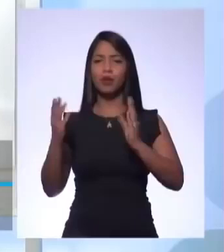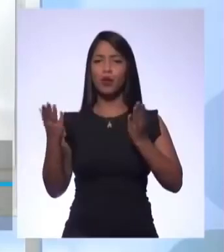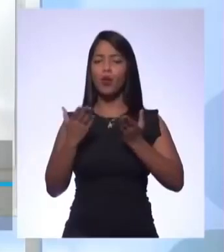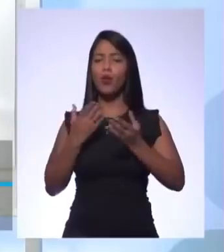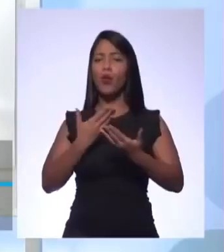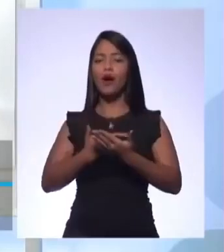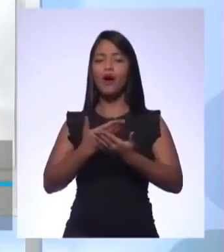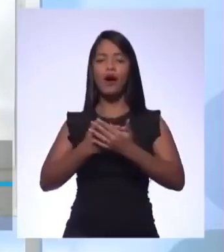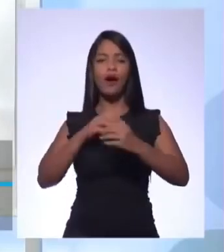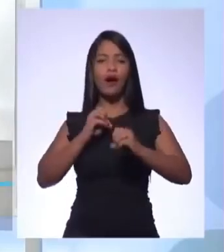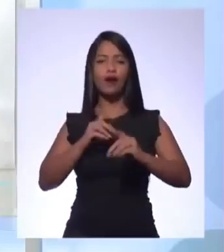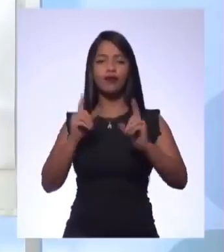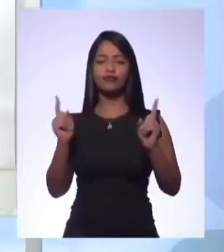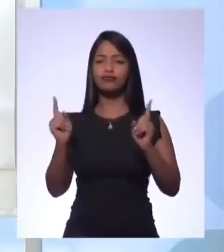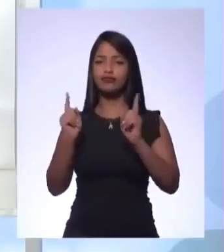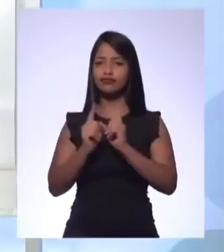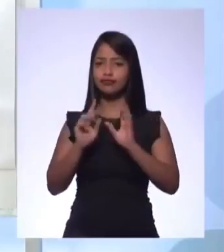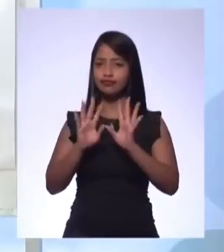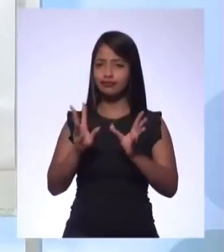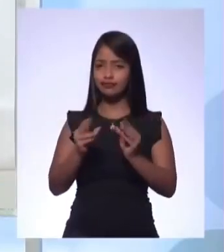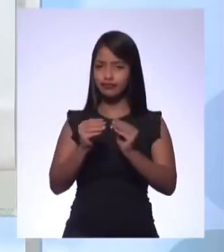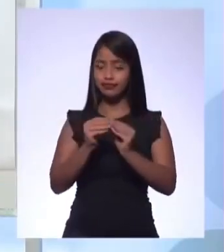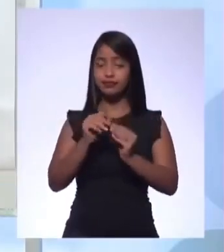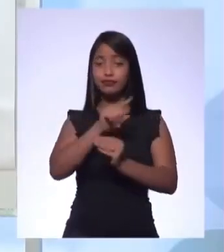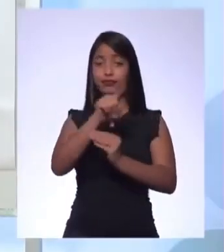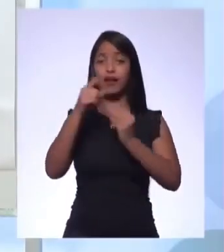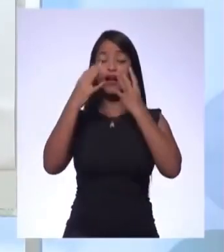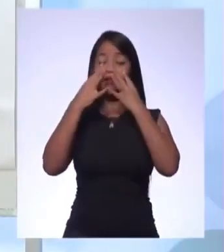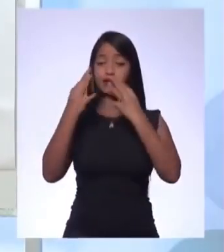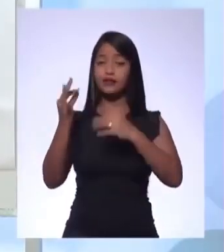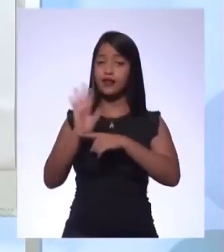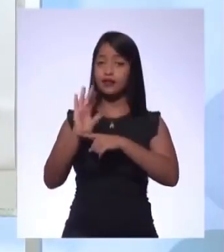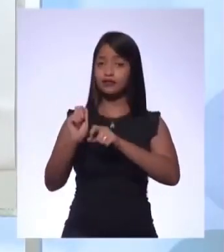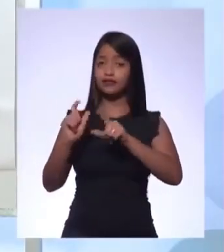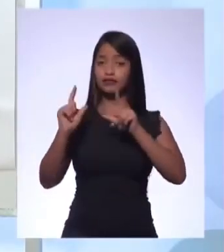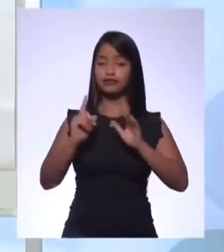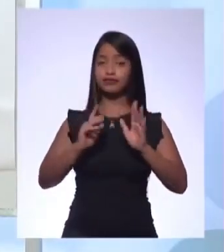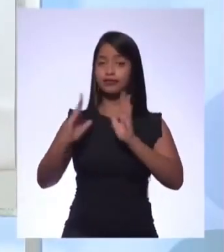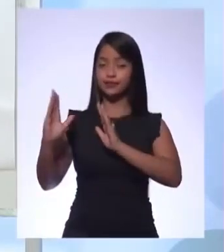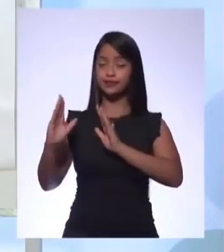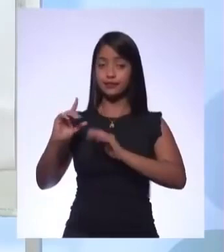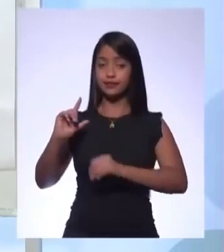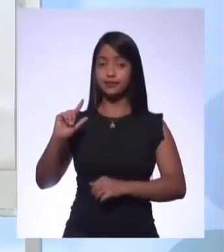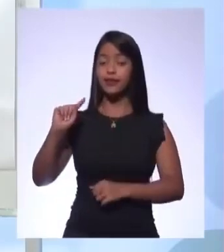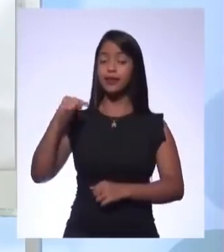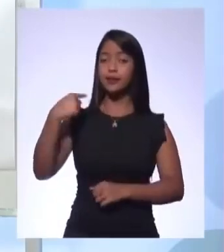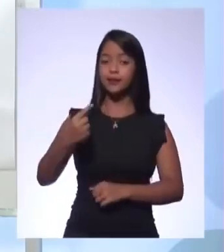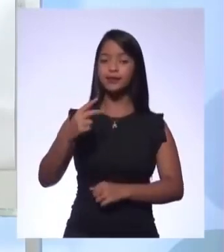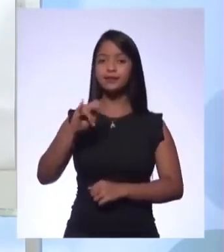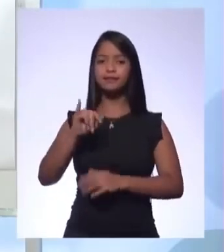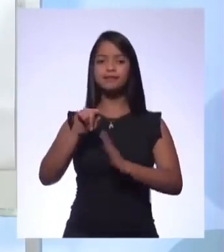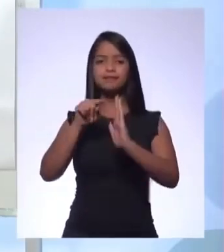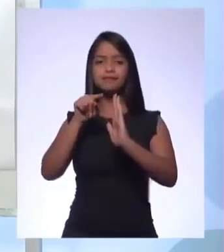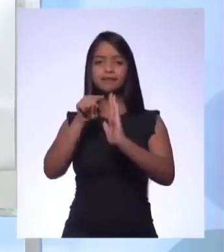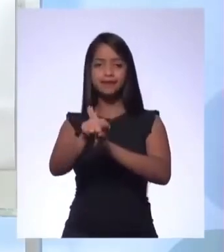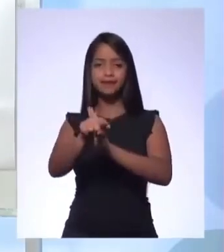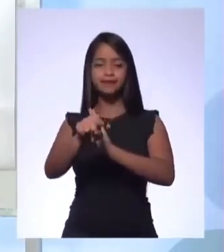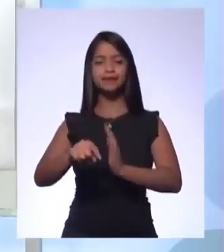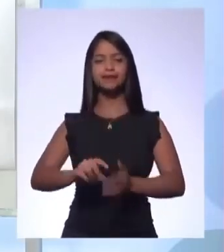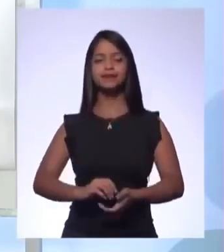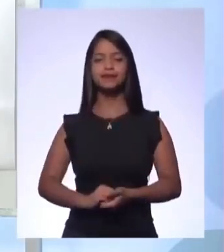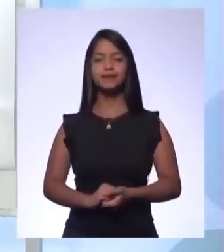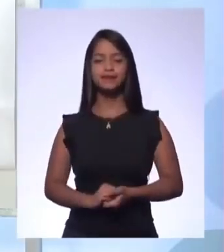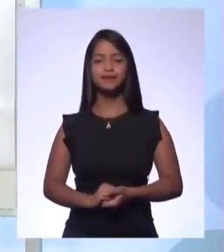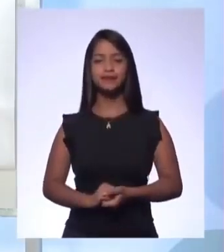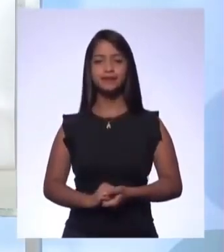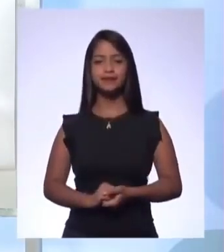do bimestre, tá bom? Então, prestem atenção no vídeo e depois do vídeo nós vamos responder a